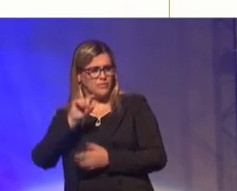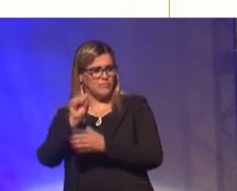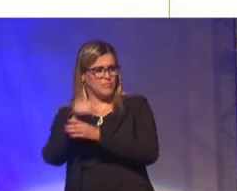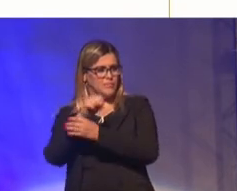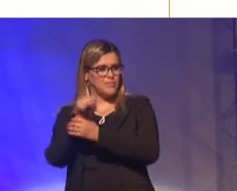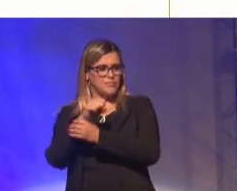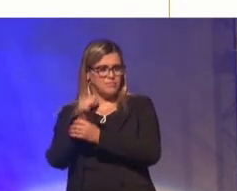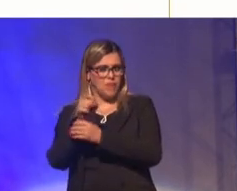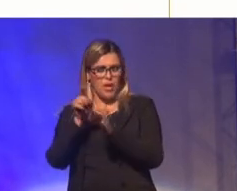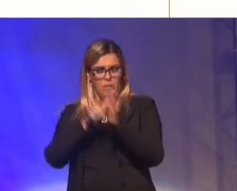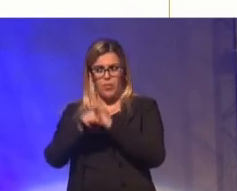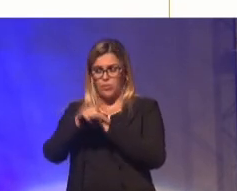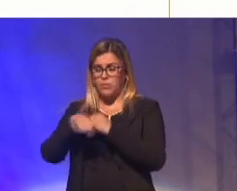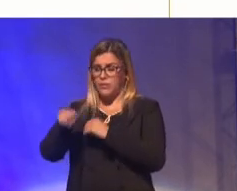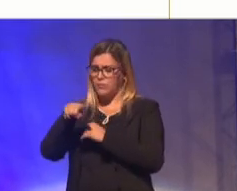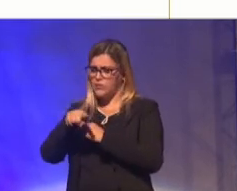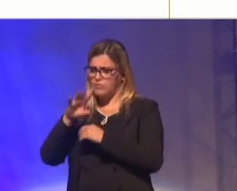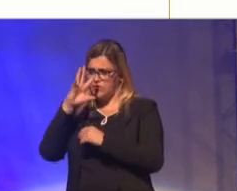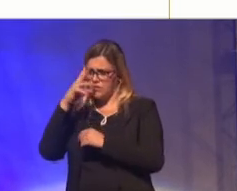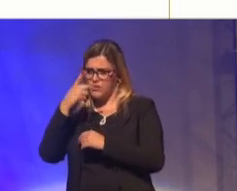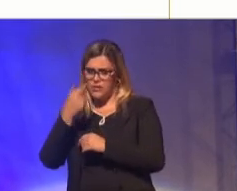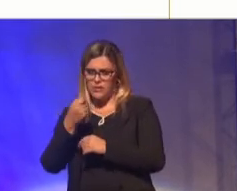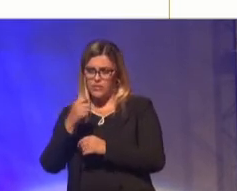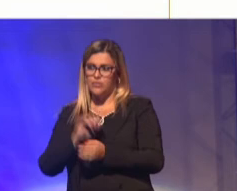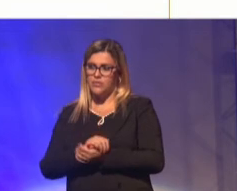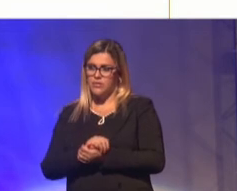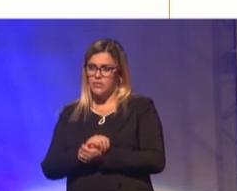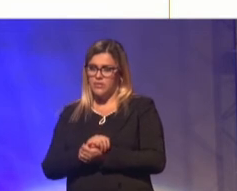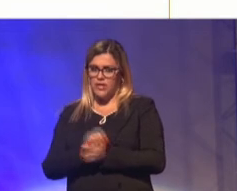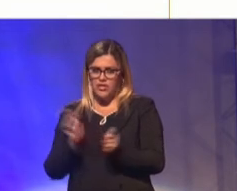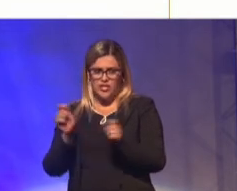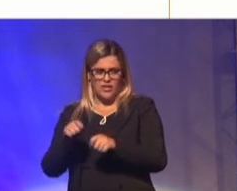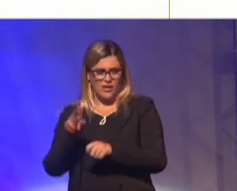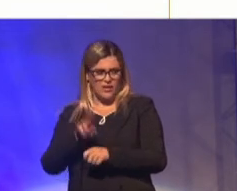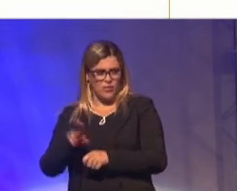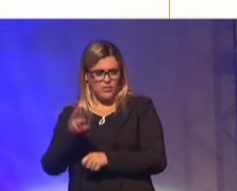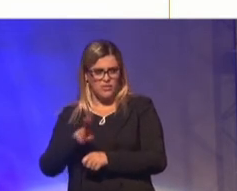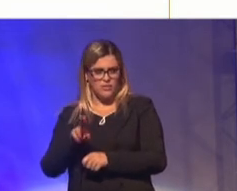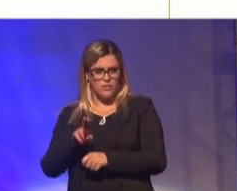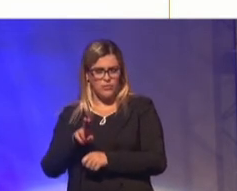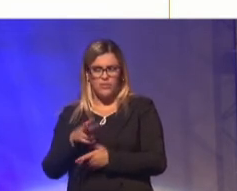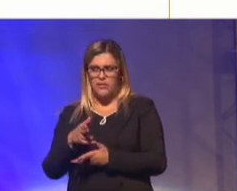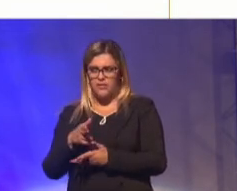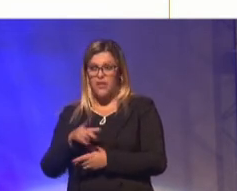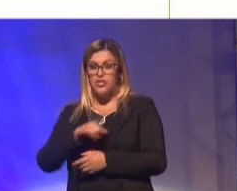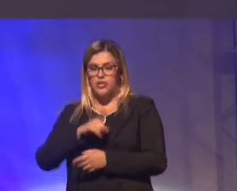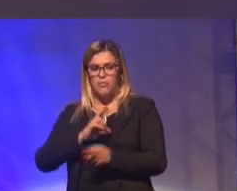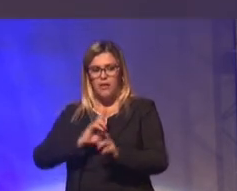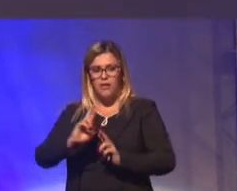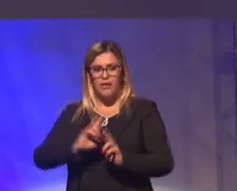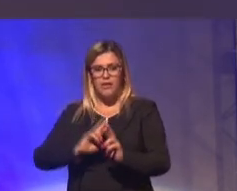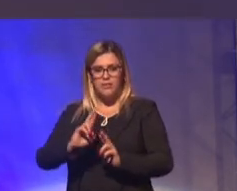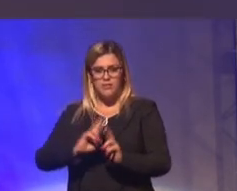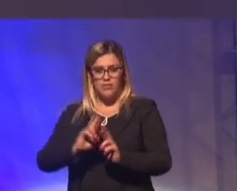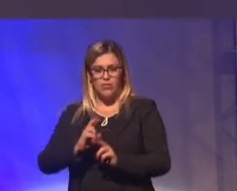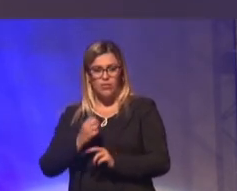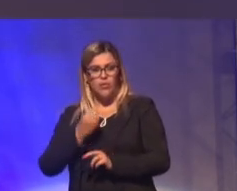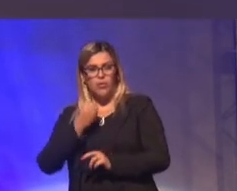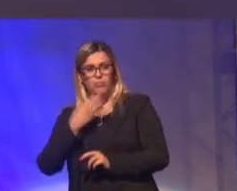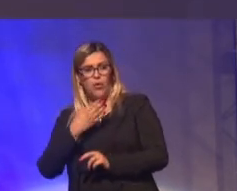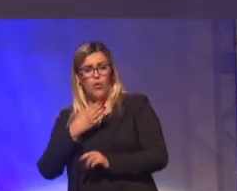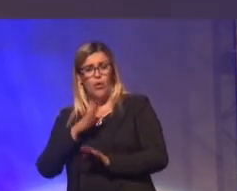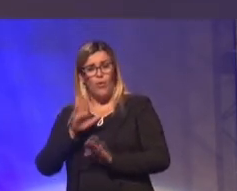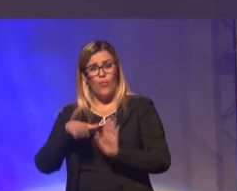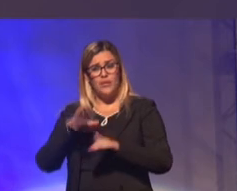né, é uma pergunta para vocês aí, será que nós estamos usando os recursos? A gente está tendo uma relação boa ou a gente